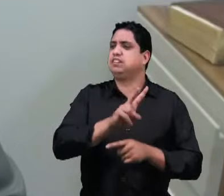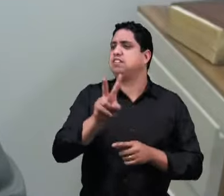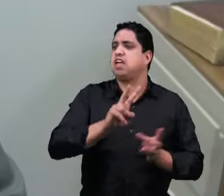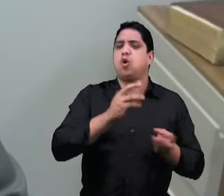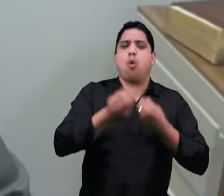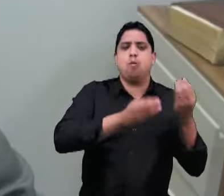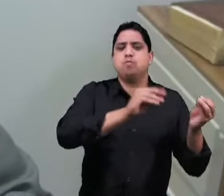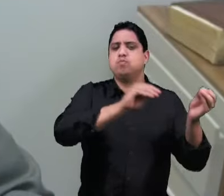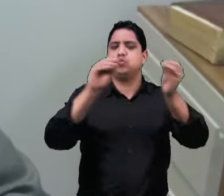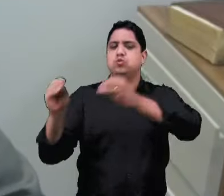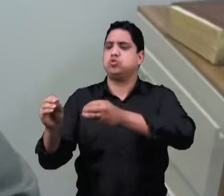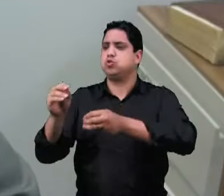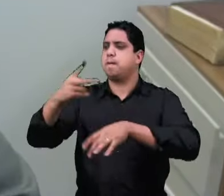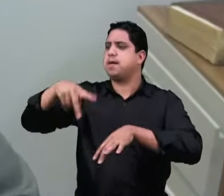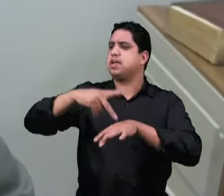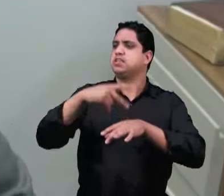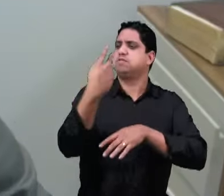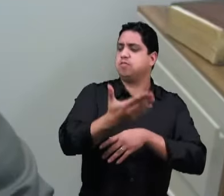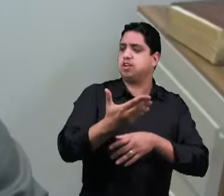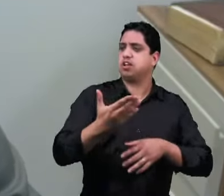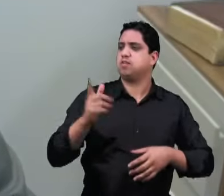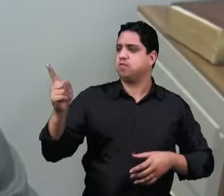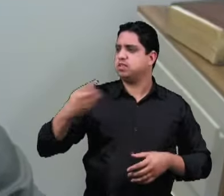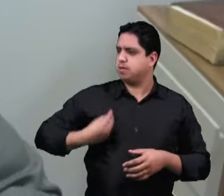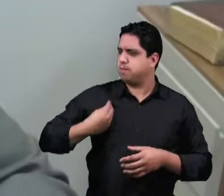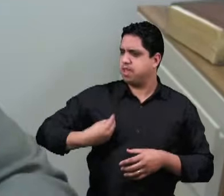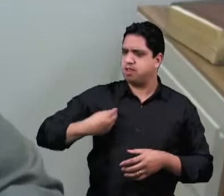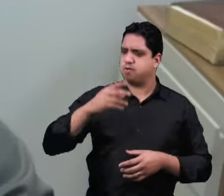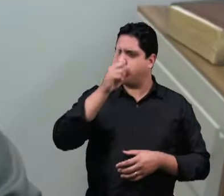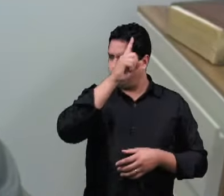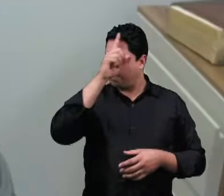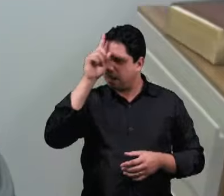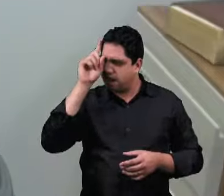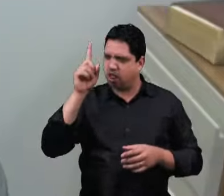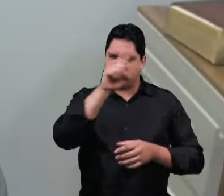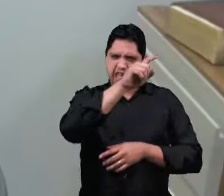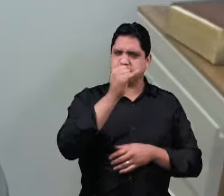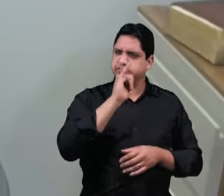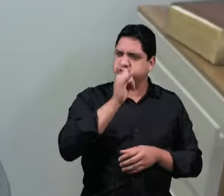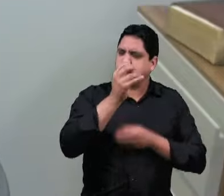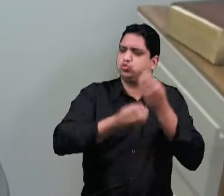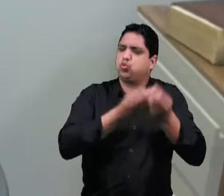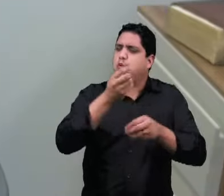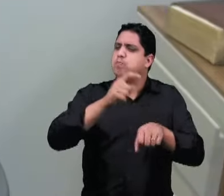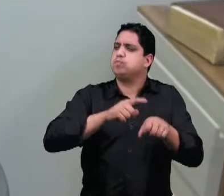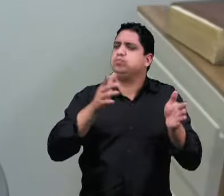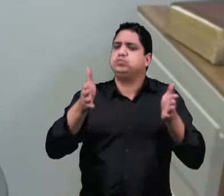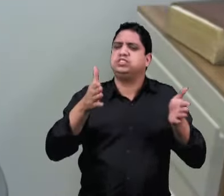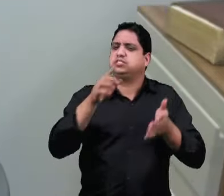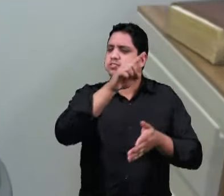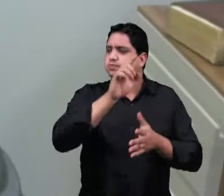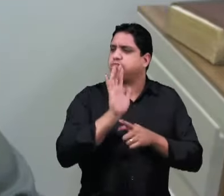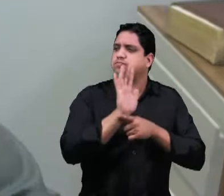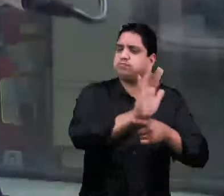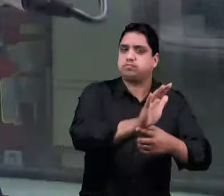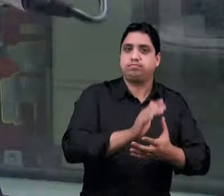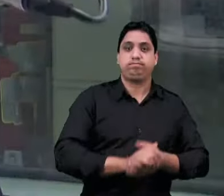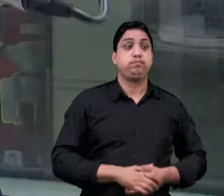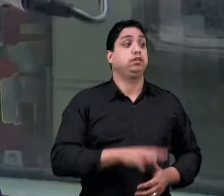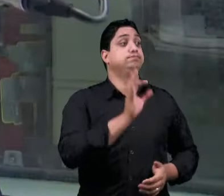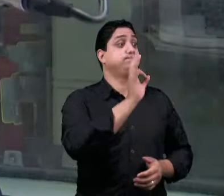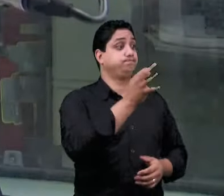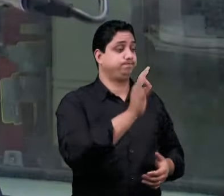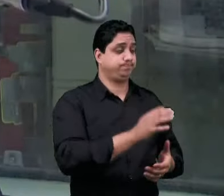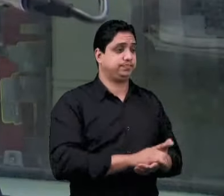para o exterior. O senhor passou um período em Milão, na Itália. Como é que foi esse período ali como pastor e ajudando ali os nossos irmãos?